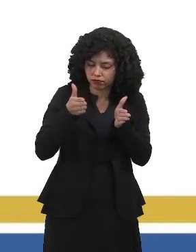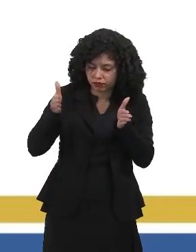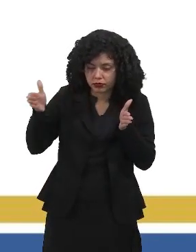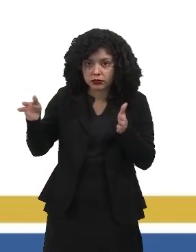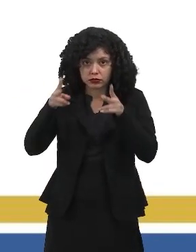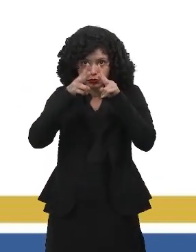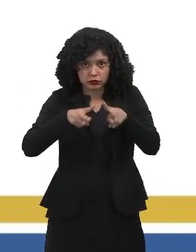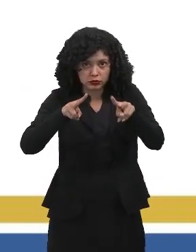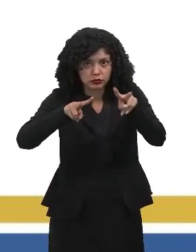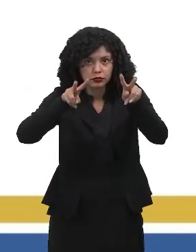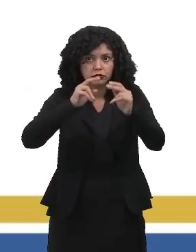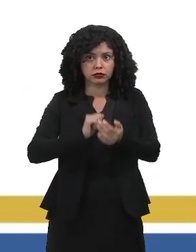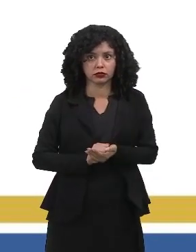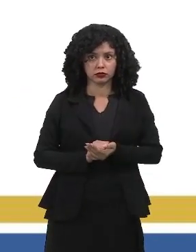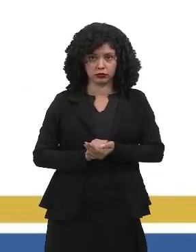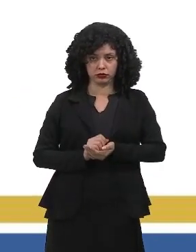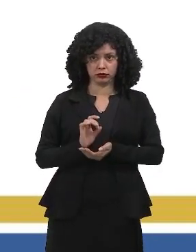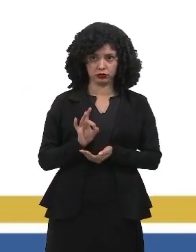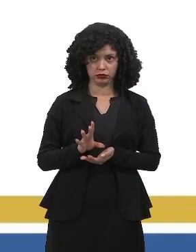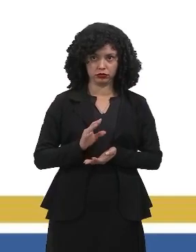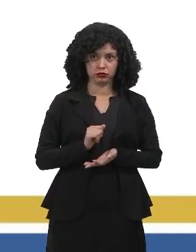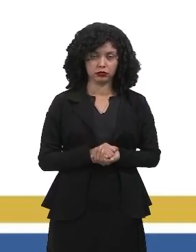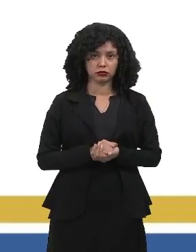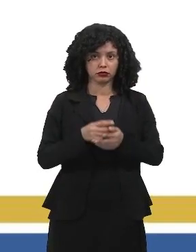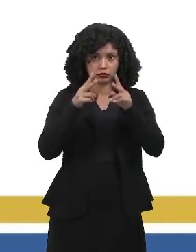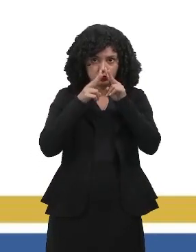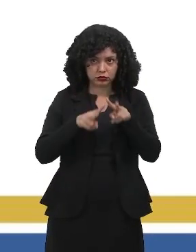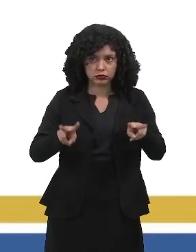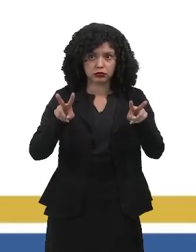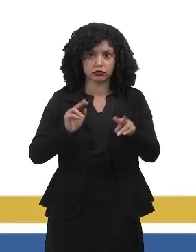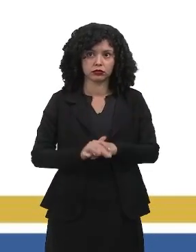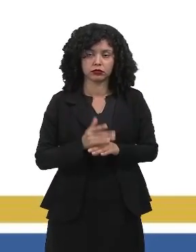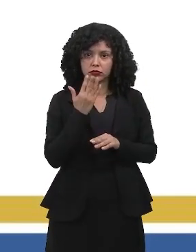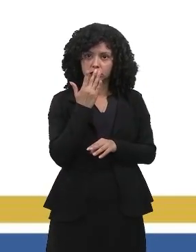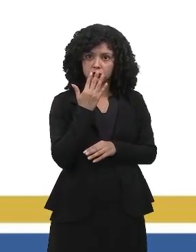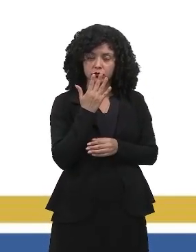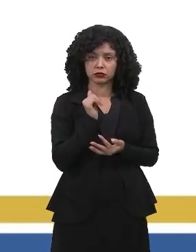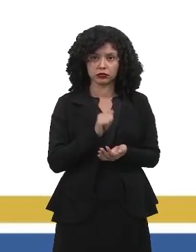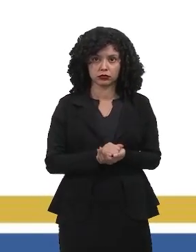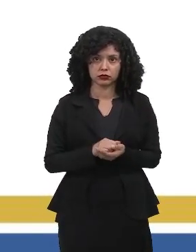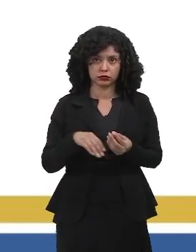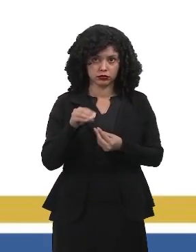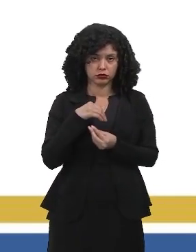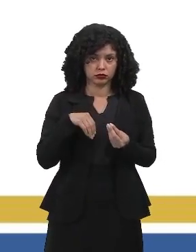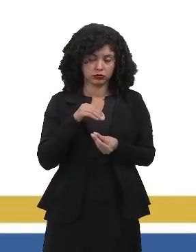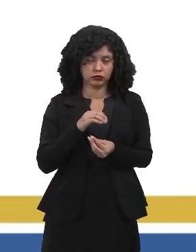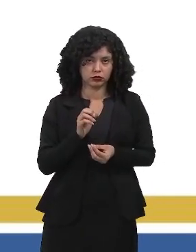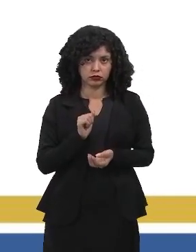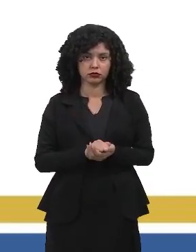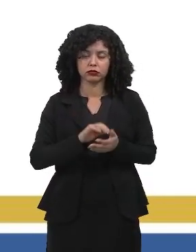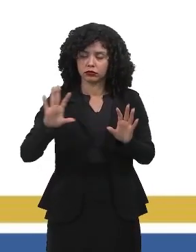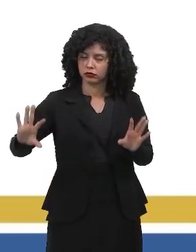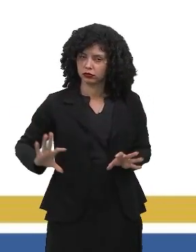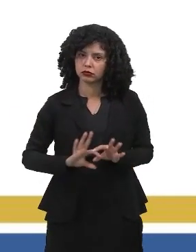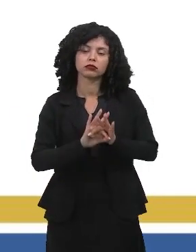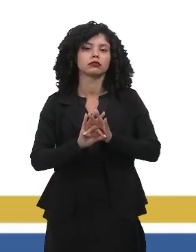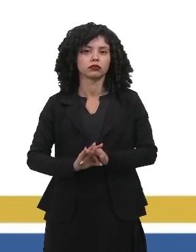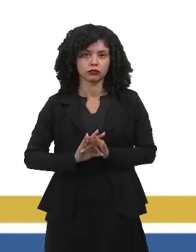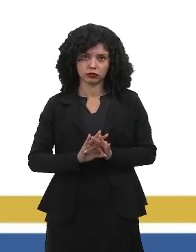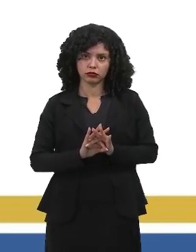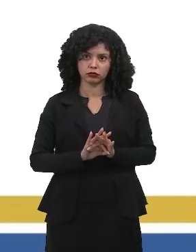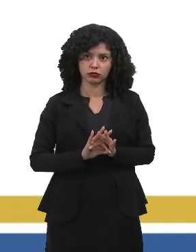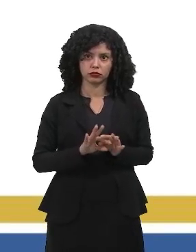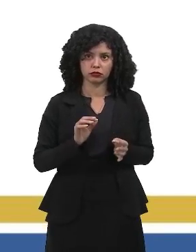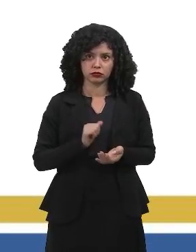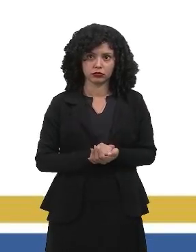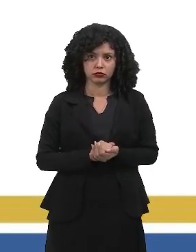ser visível. Então vou olhar apenas para a região que é visível. As cores que estão envolvidas ali geralmente são cores relacionadas às cores do